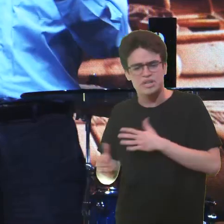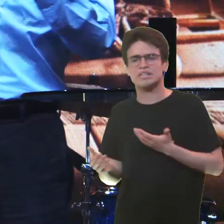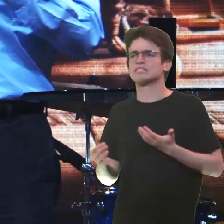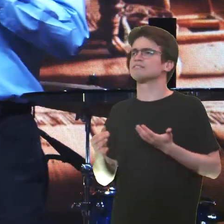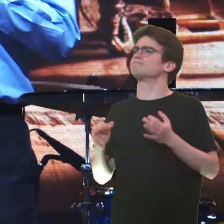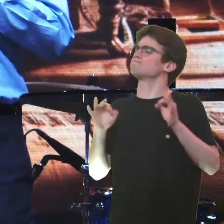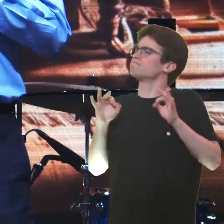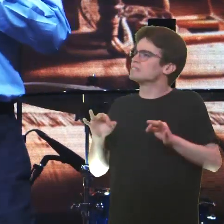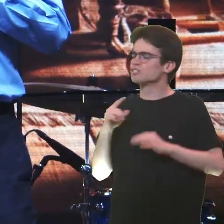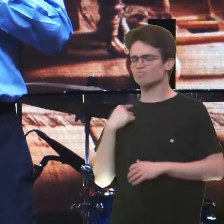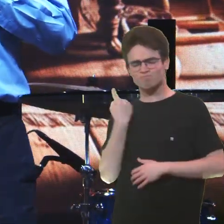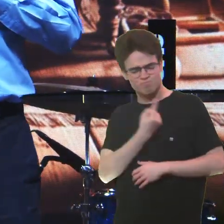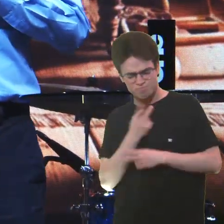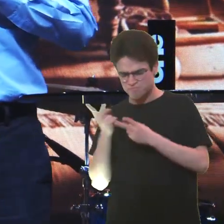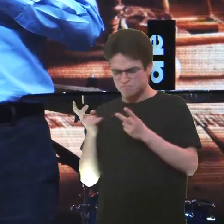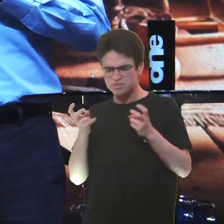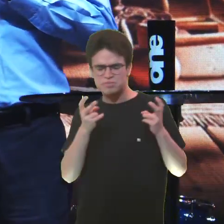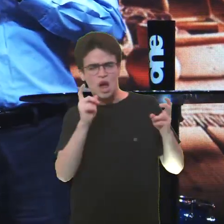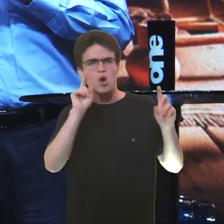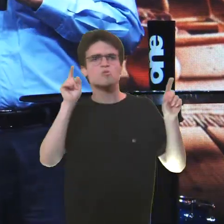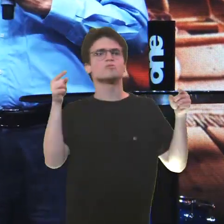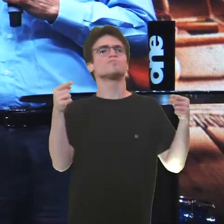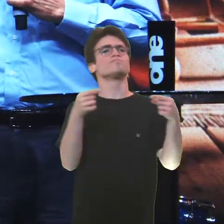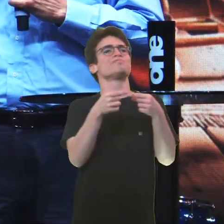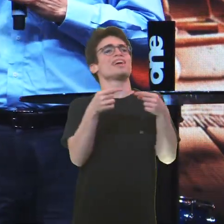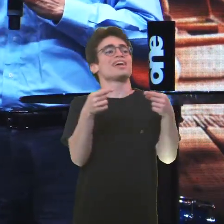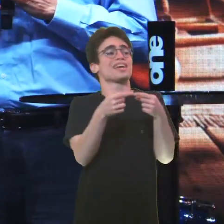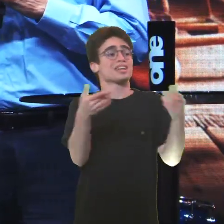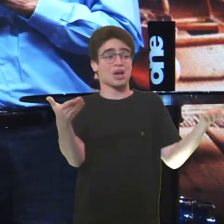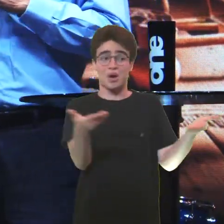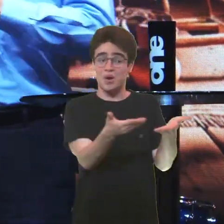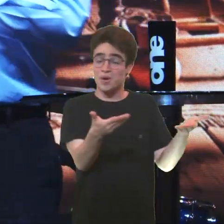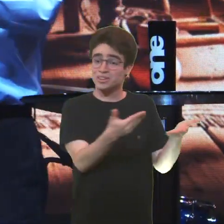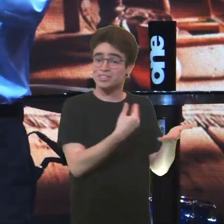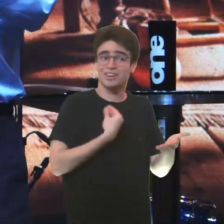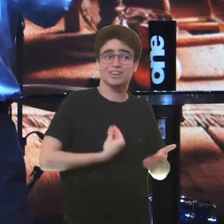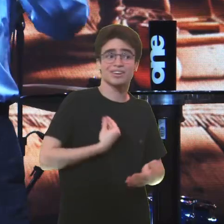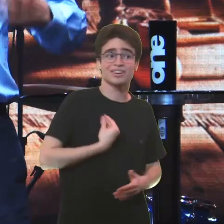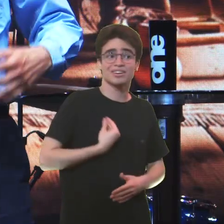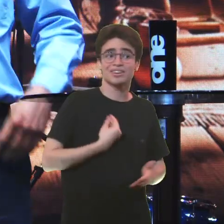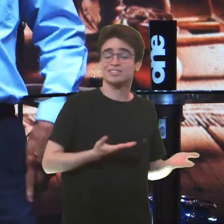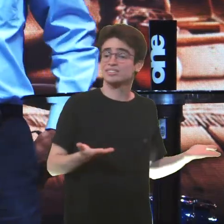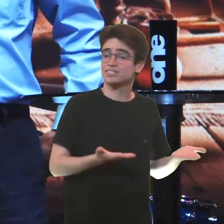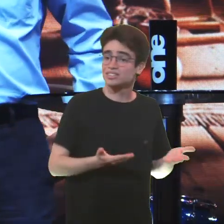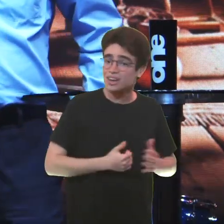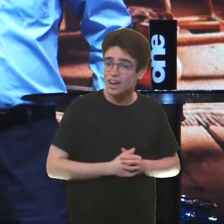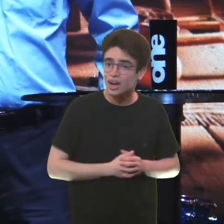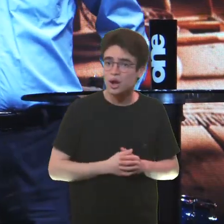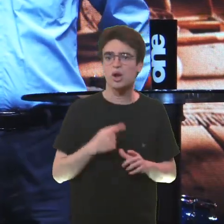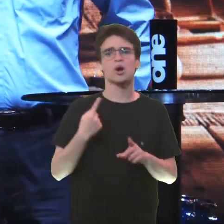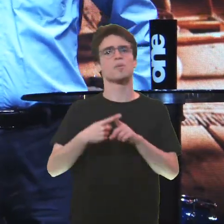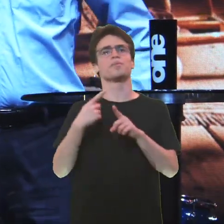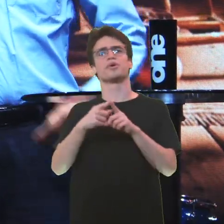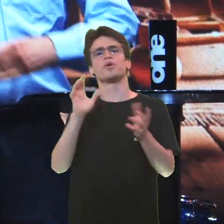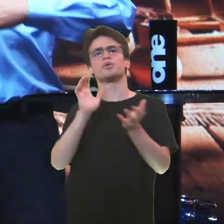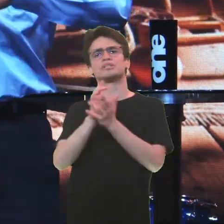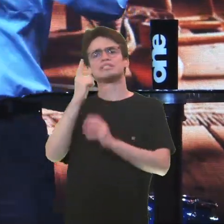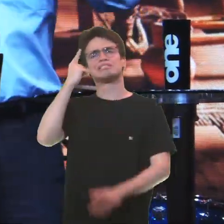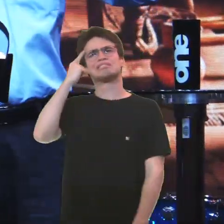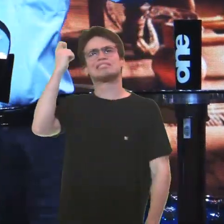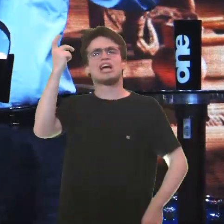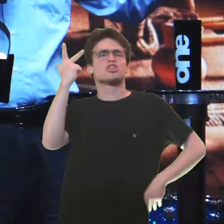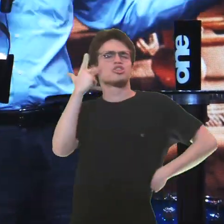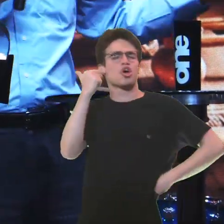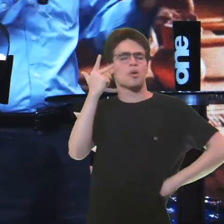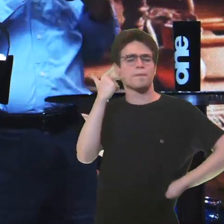mucho sentido para nosotros, também tem muito sentido para nós. porque una idea muy común Porque uma ideia muito comum es que